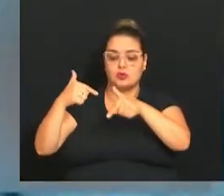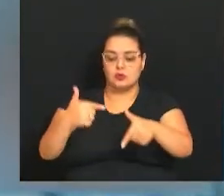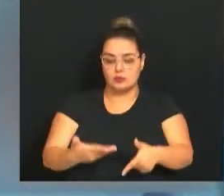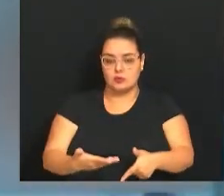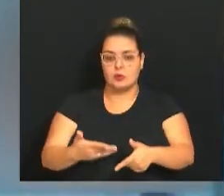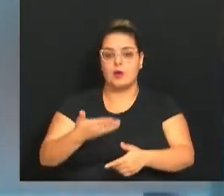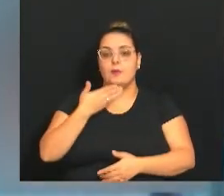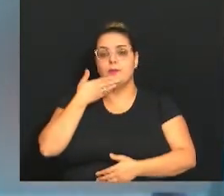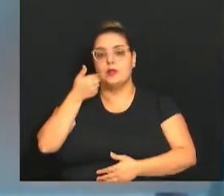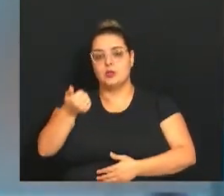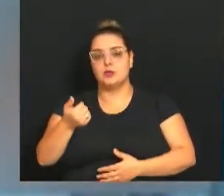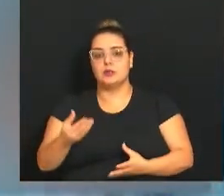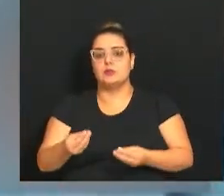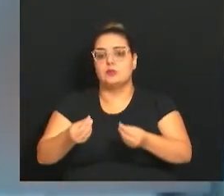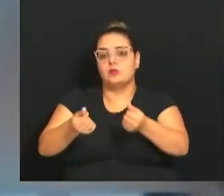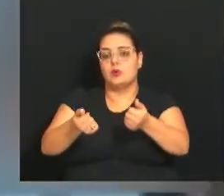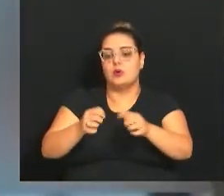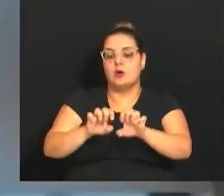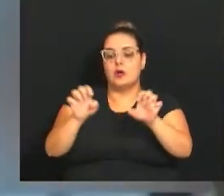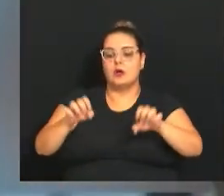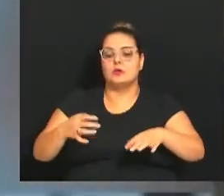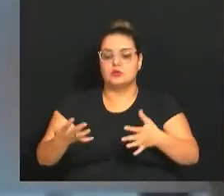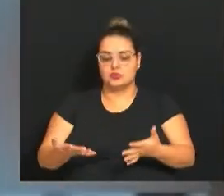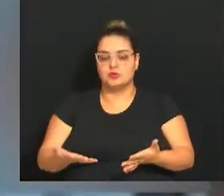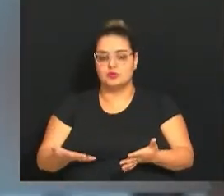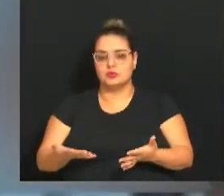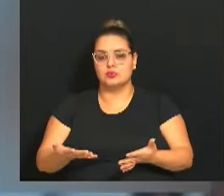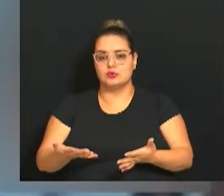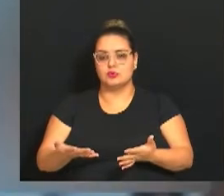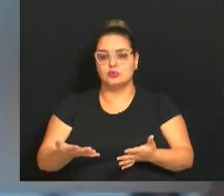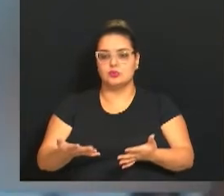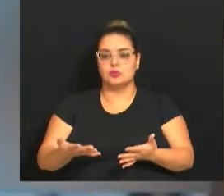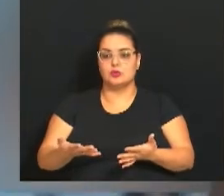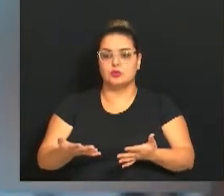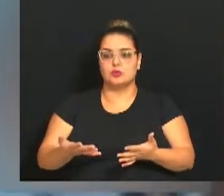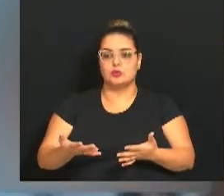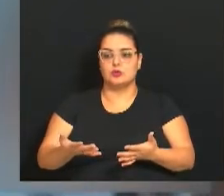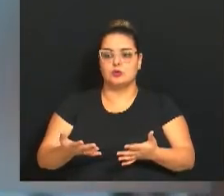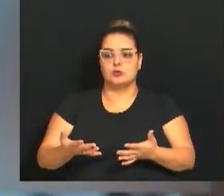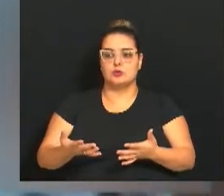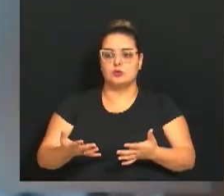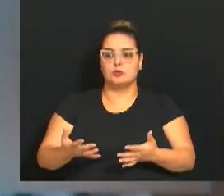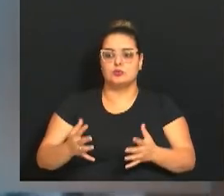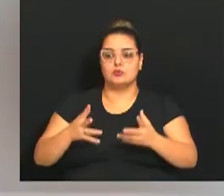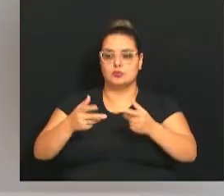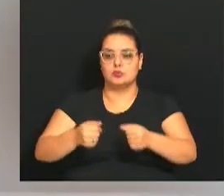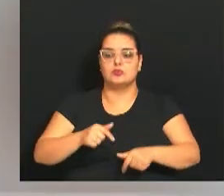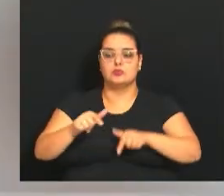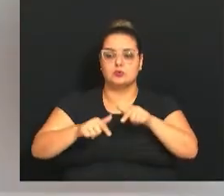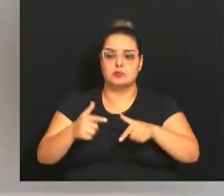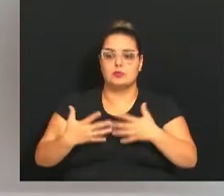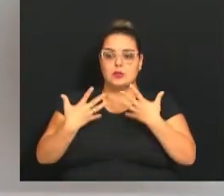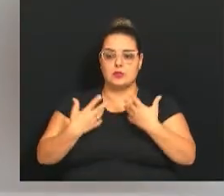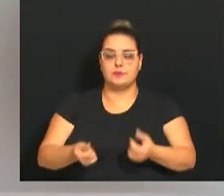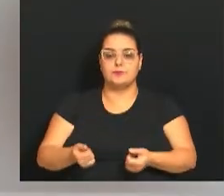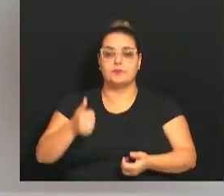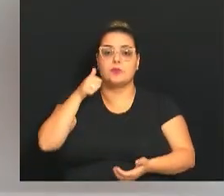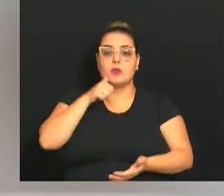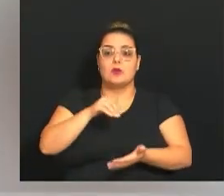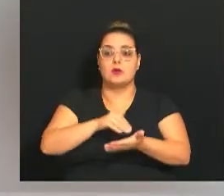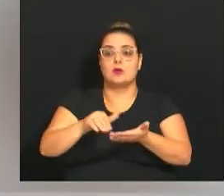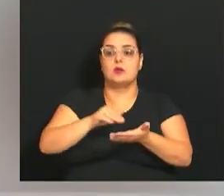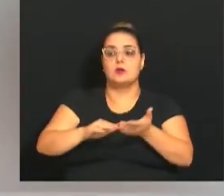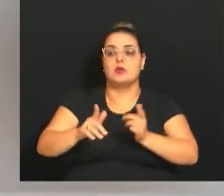melhorando, aprimorando a estrutura e a modelagem das funções gratificadas. A secretária de